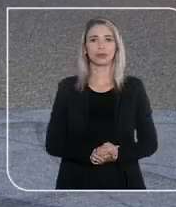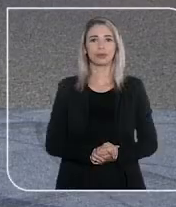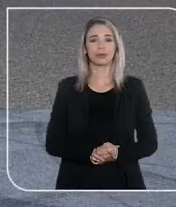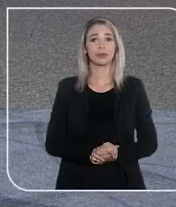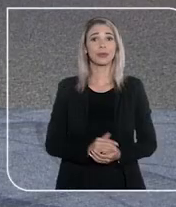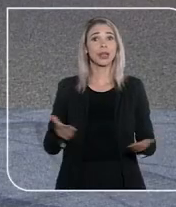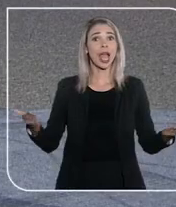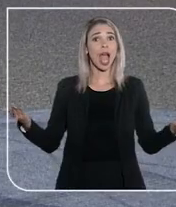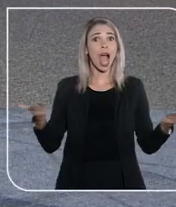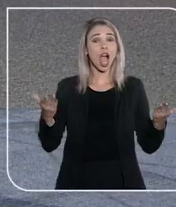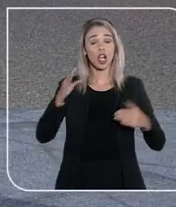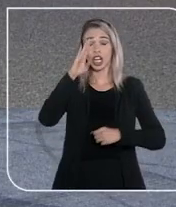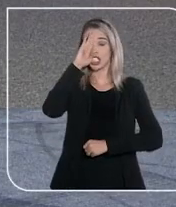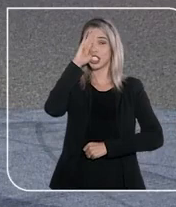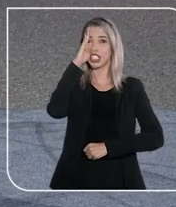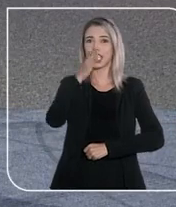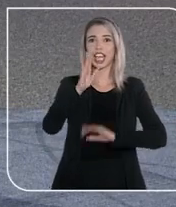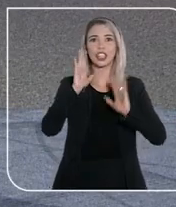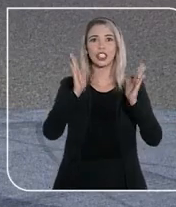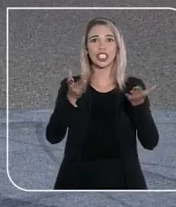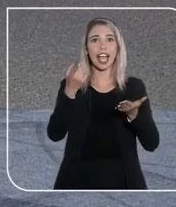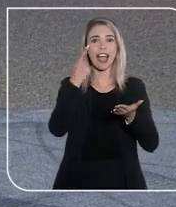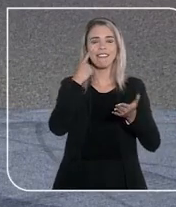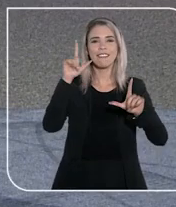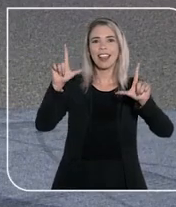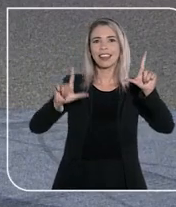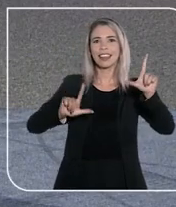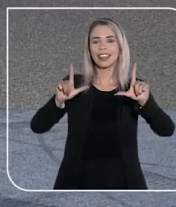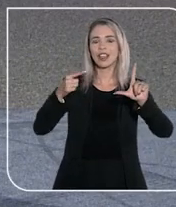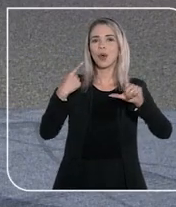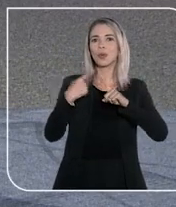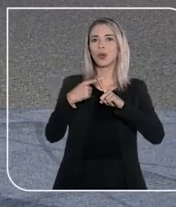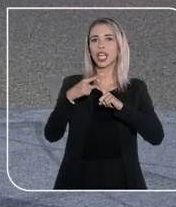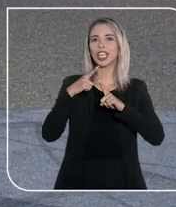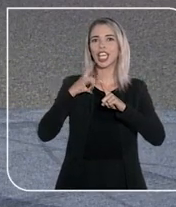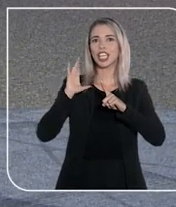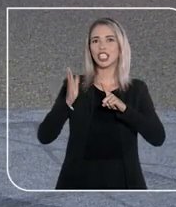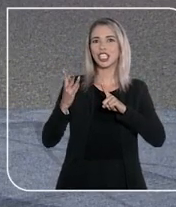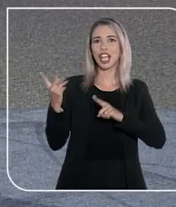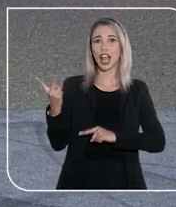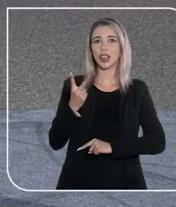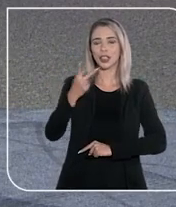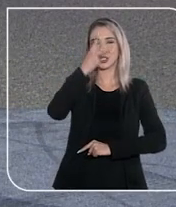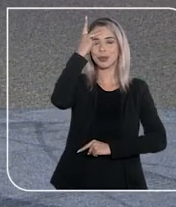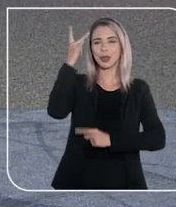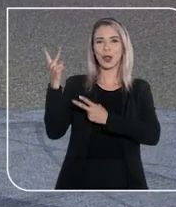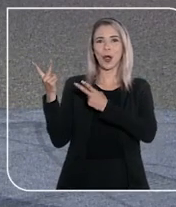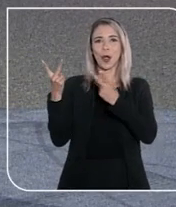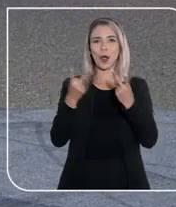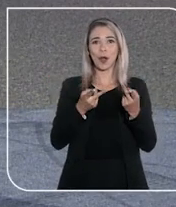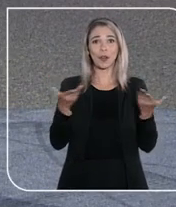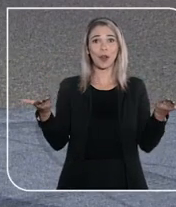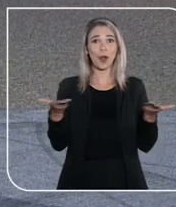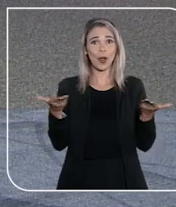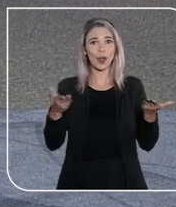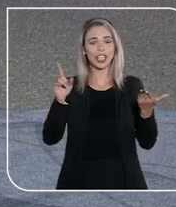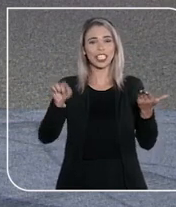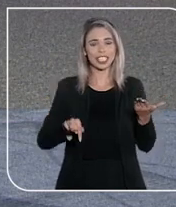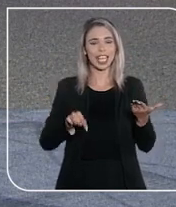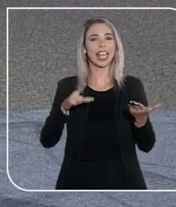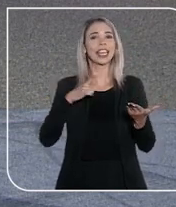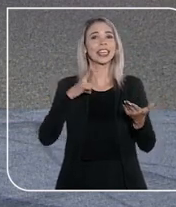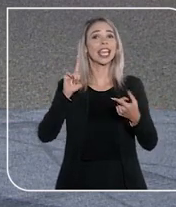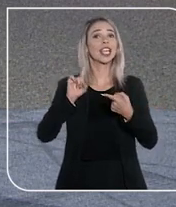E agora a gente vai direto aqui, bora olhar para o nosso telão, porque eu já estou com os meus dois convidados de hoje aqui do Entender Direito. Nós